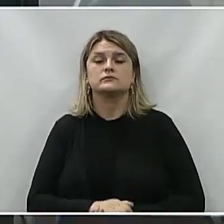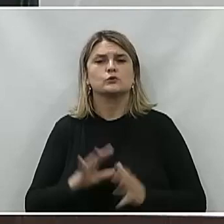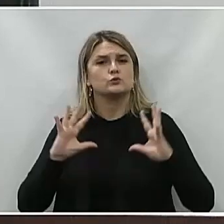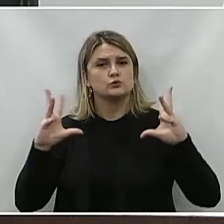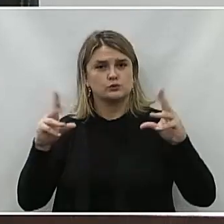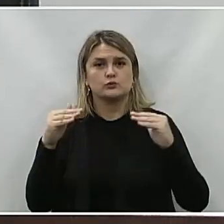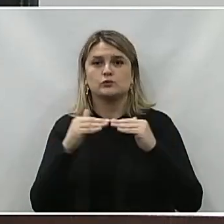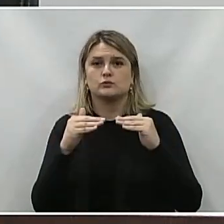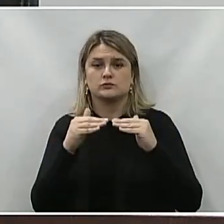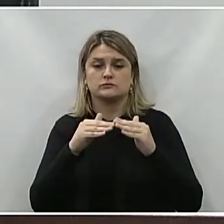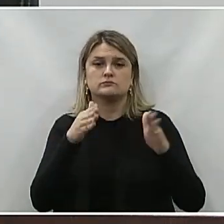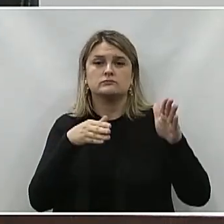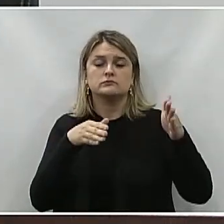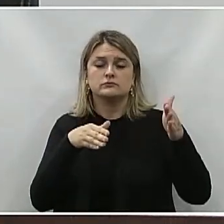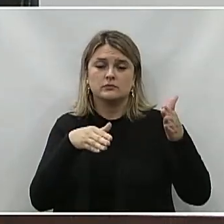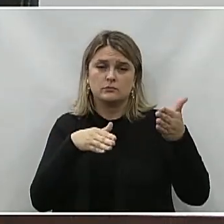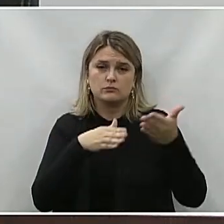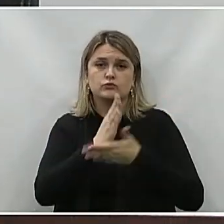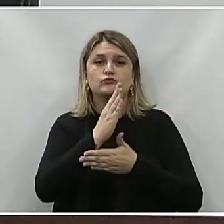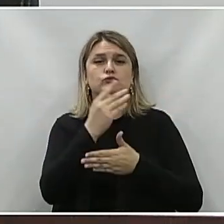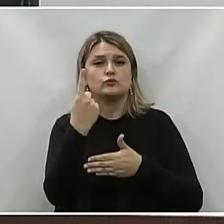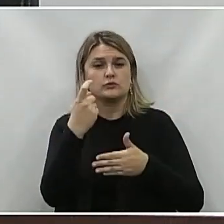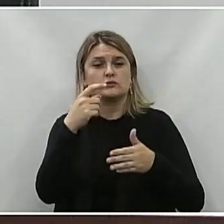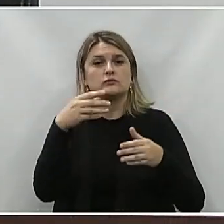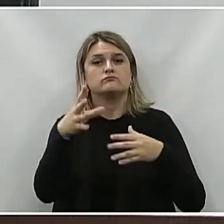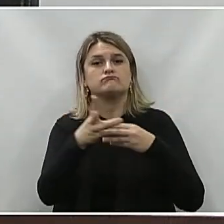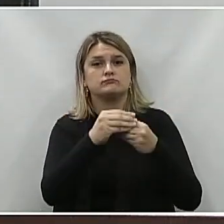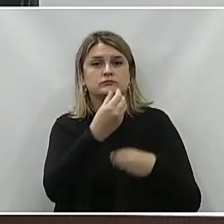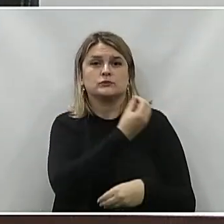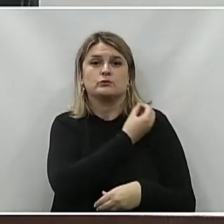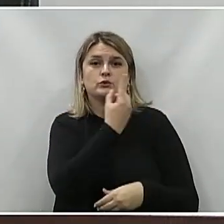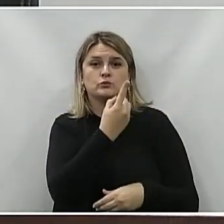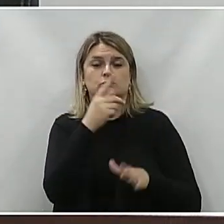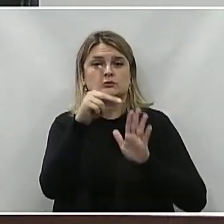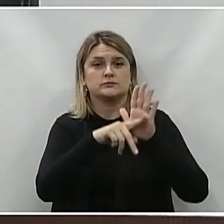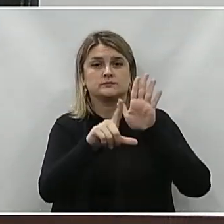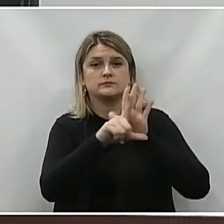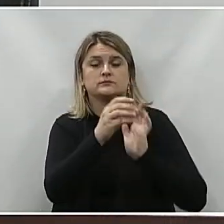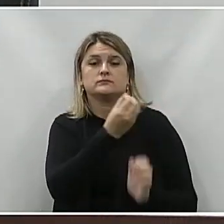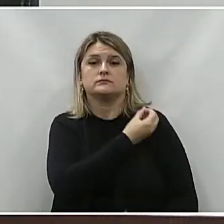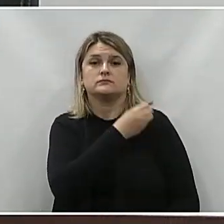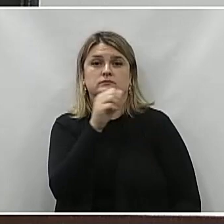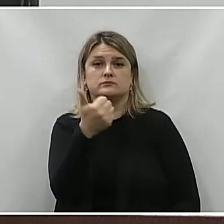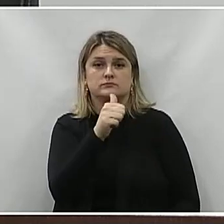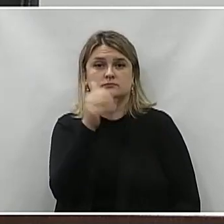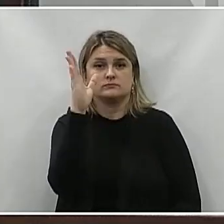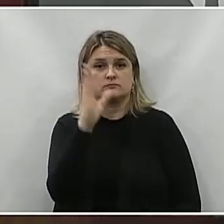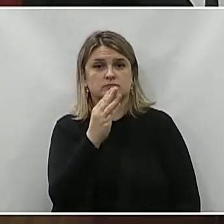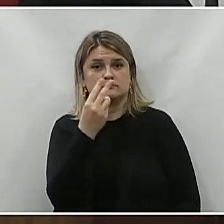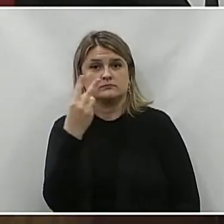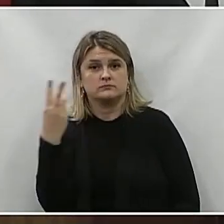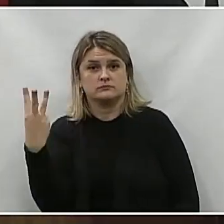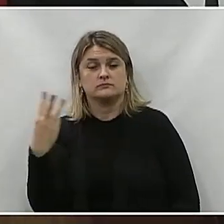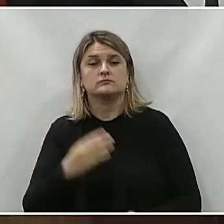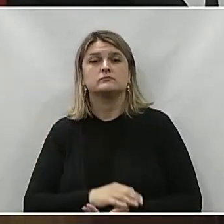Aprovado Votação Única A emenda Número 1 Do projeto De lei ordinária De número 11 De 2023